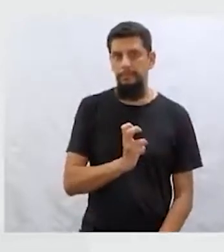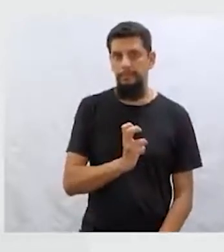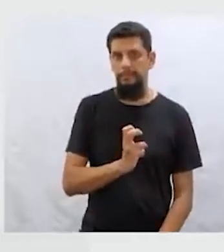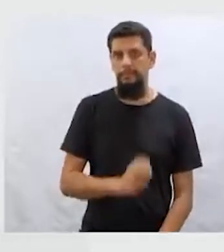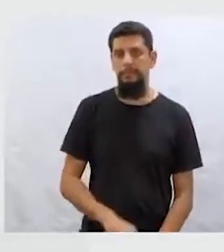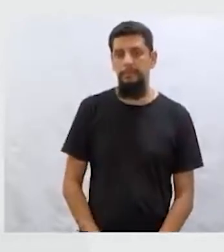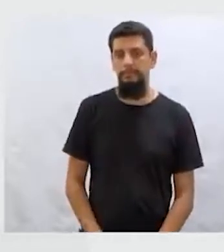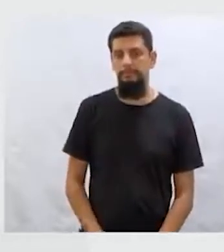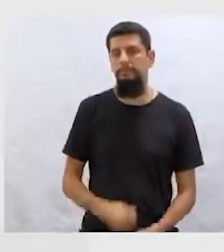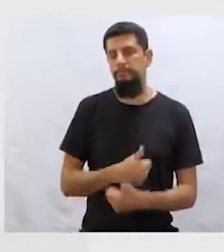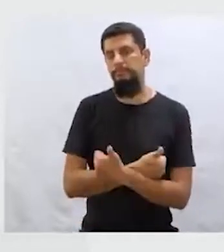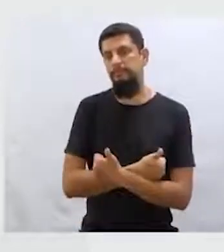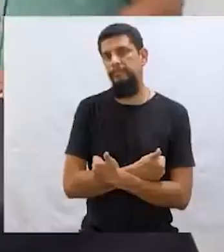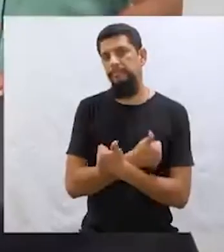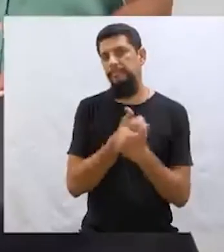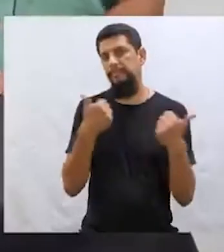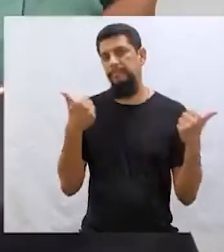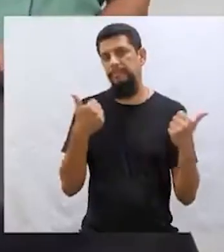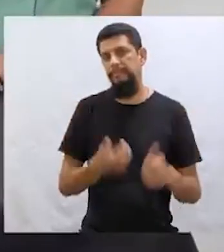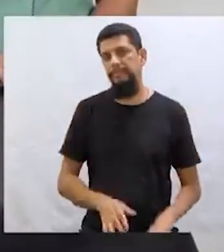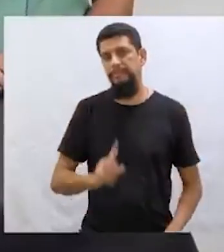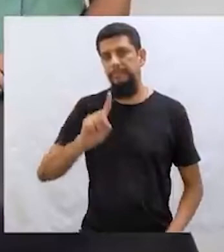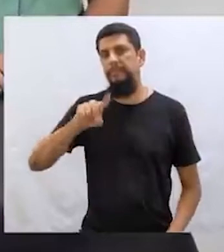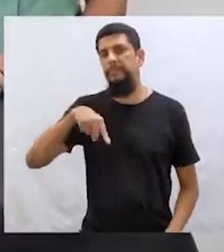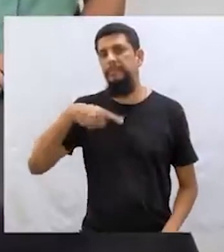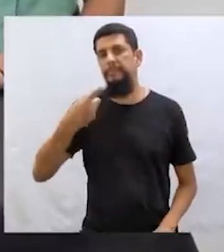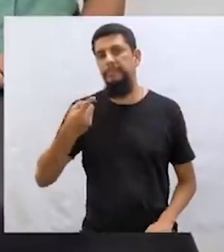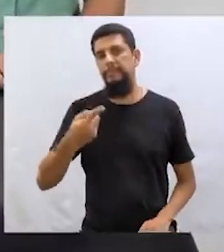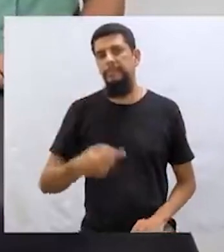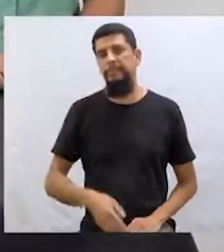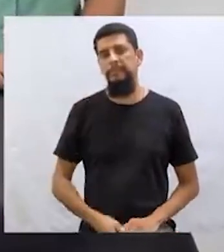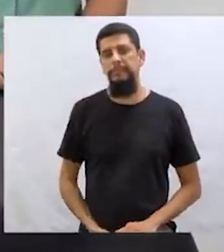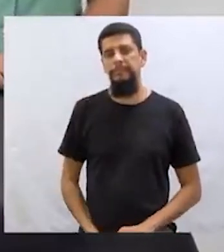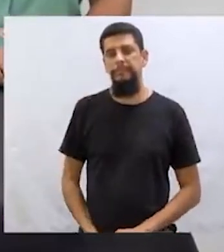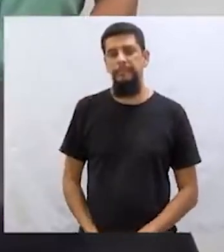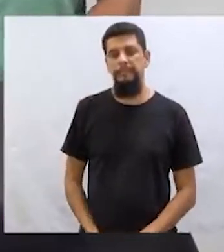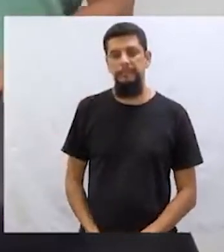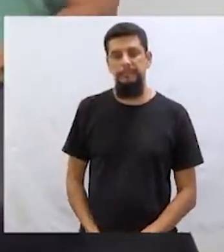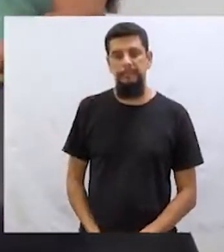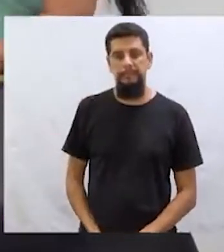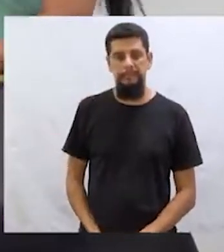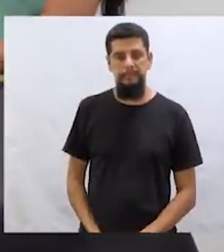5. Muito bem. E o próximo? E o próximo.